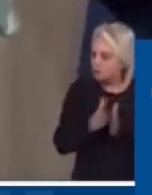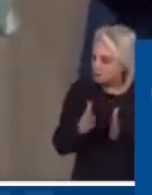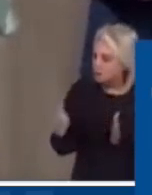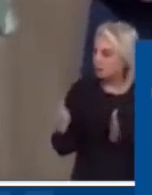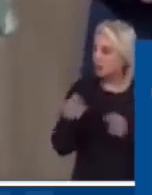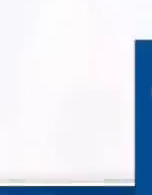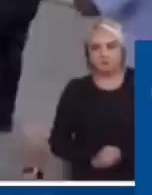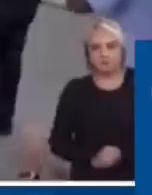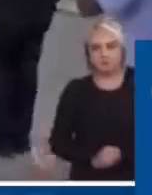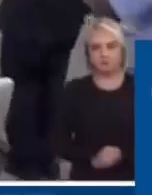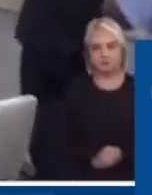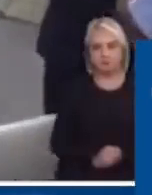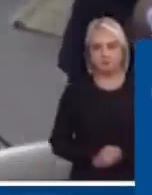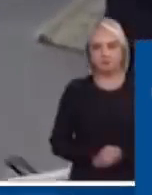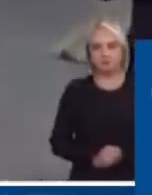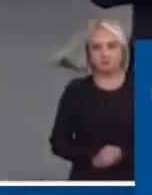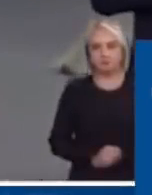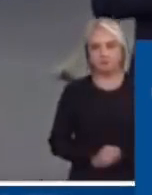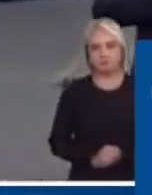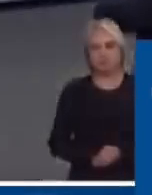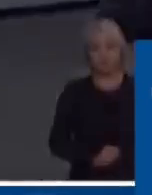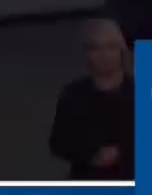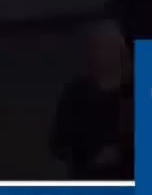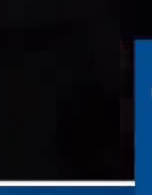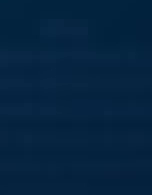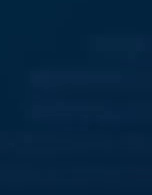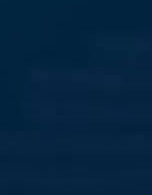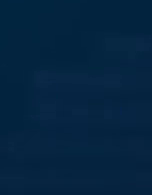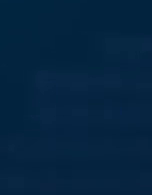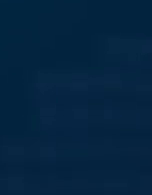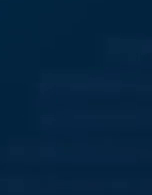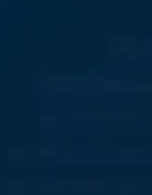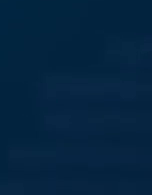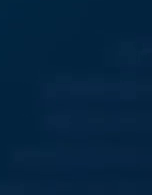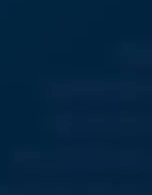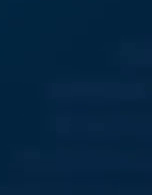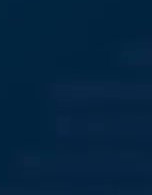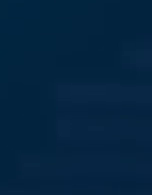vida nacional.